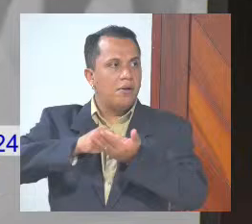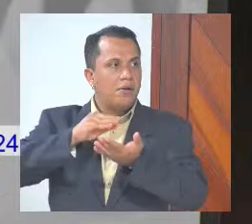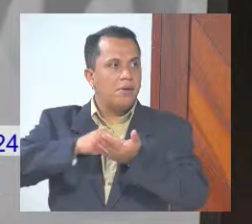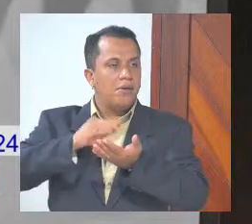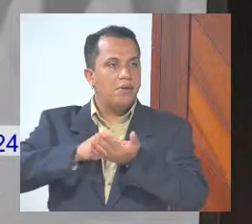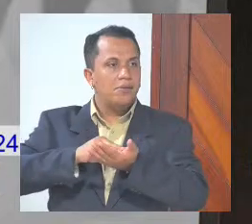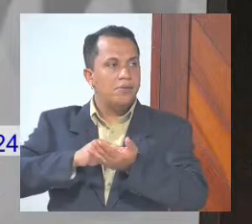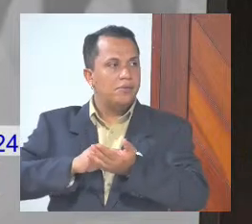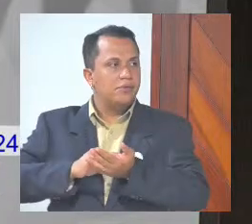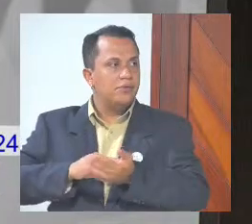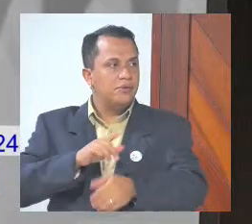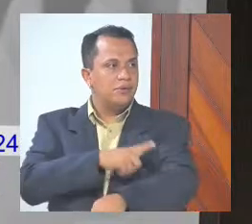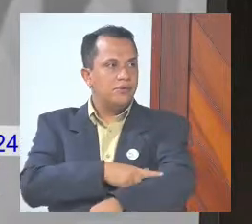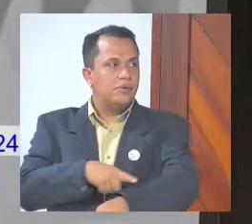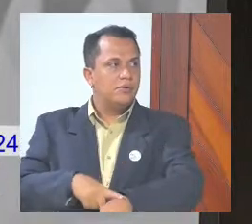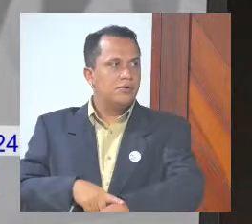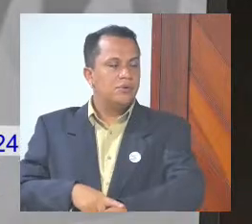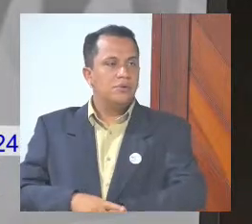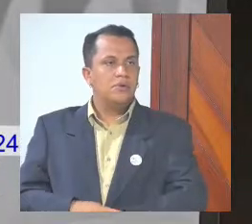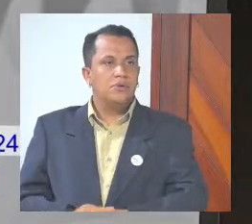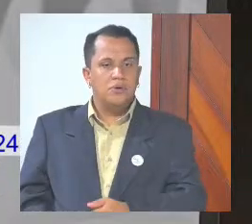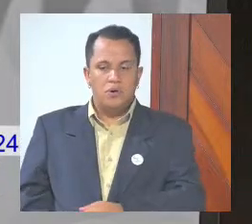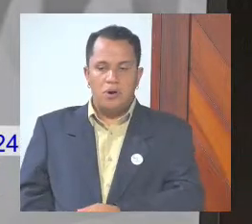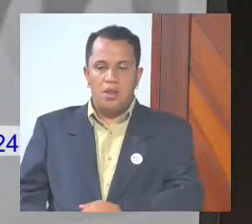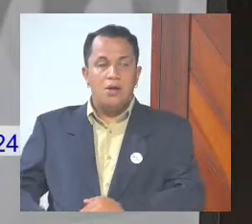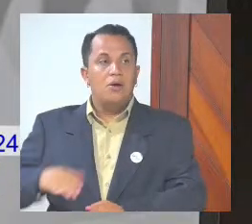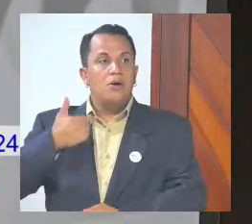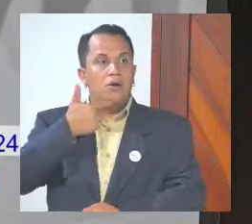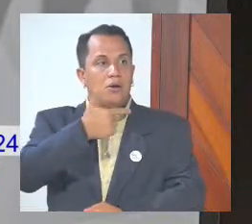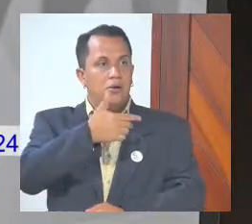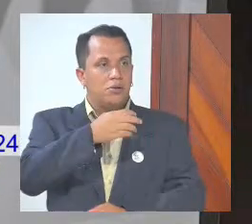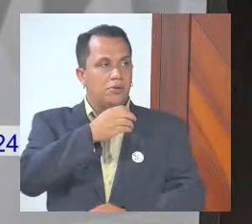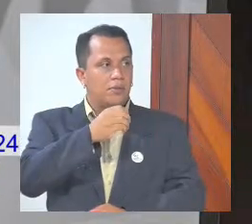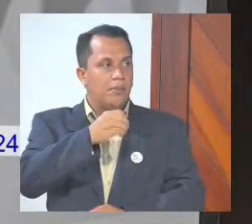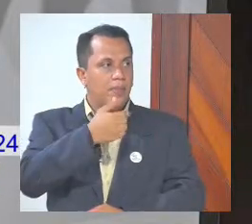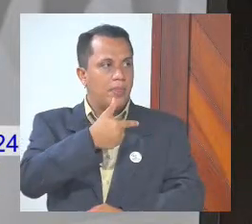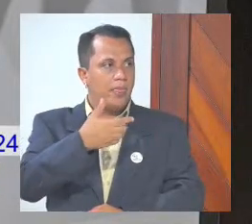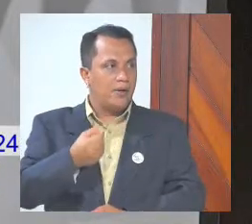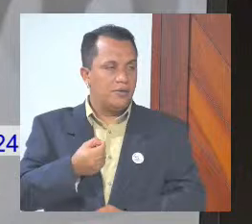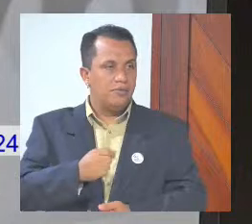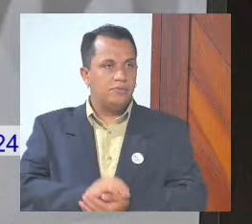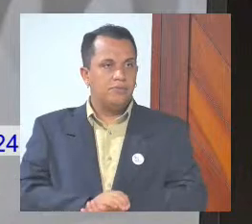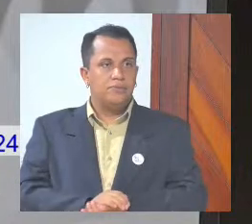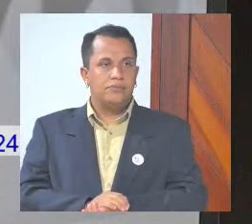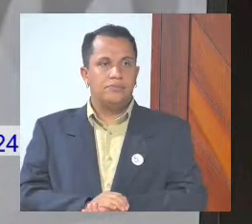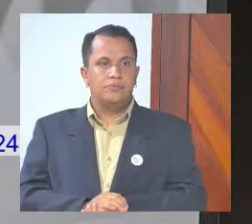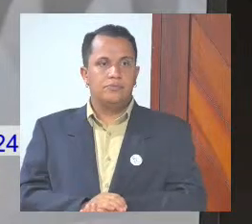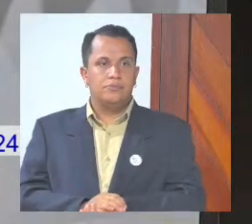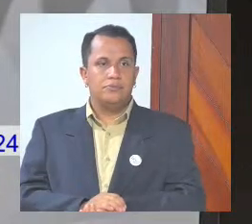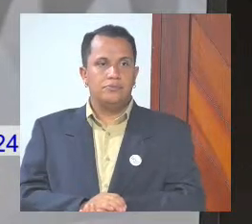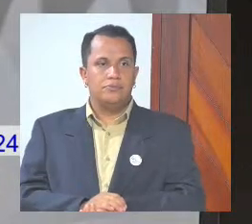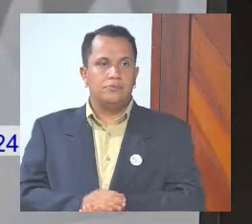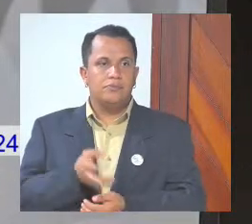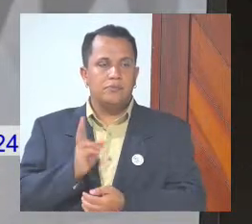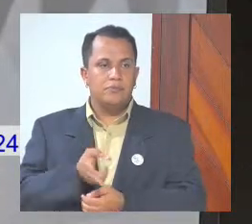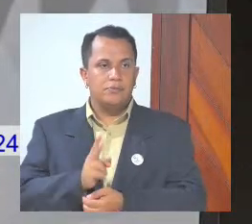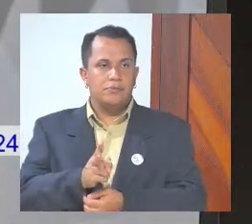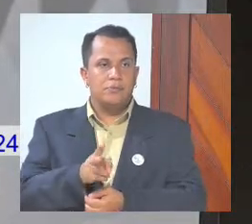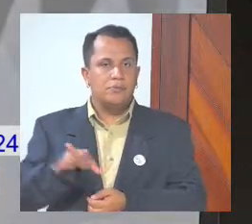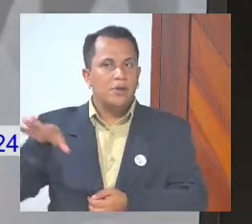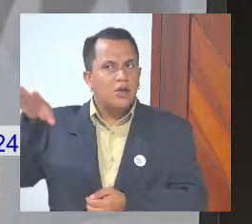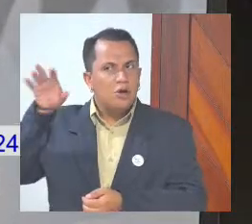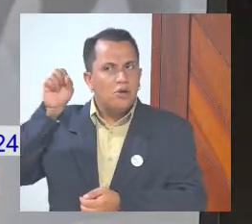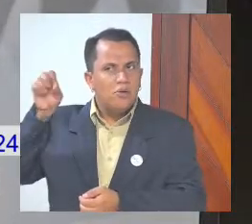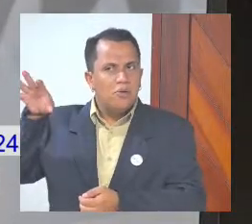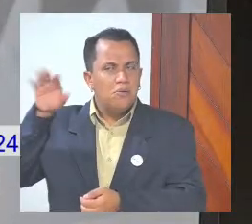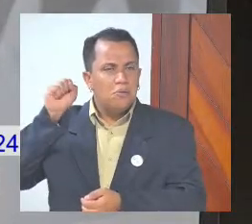de educação desde o ano de 2020. E sempre ouvíamos